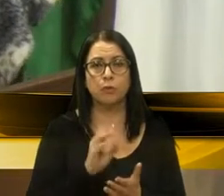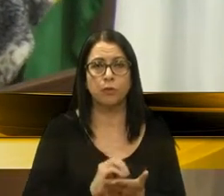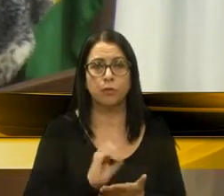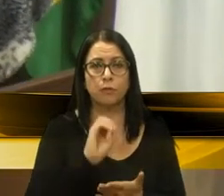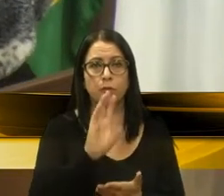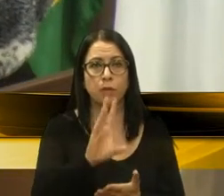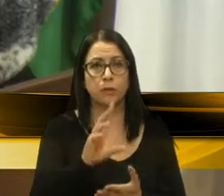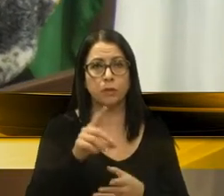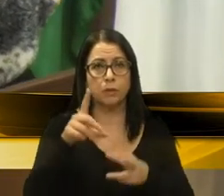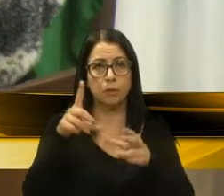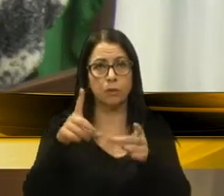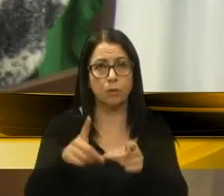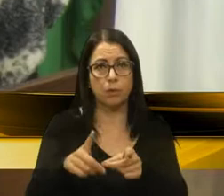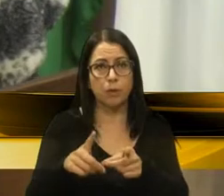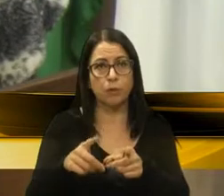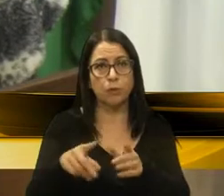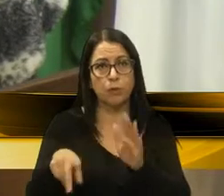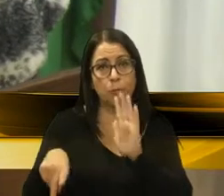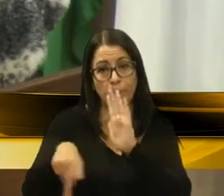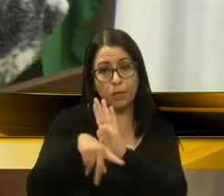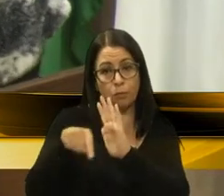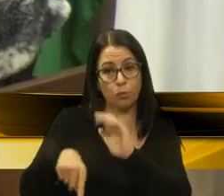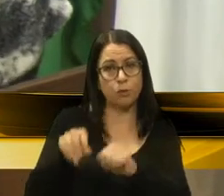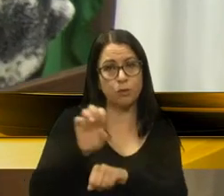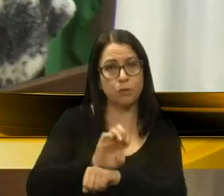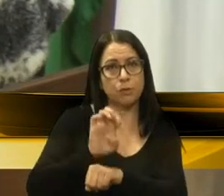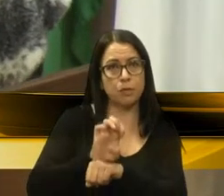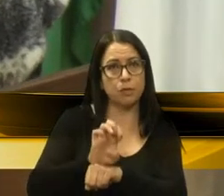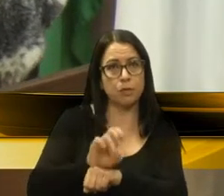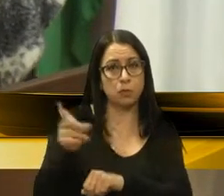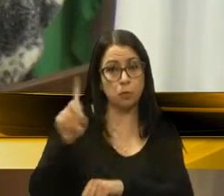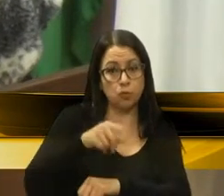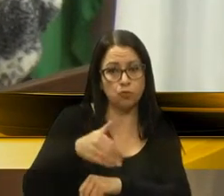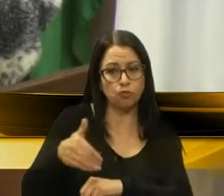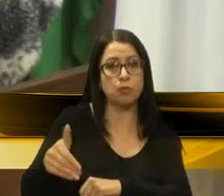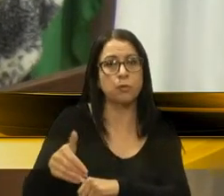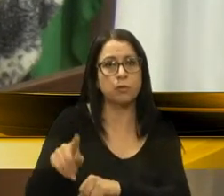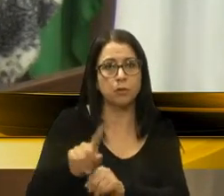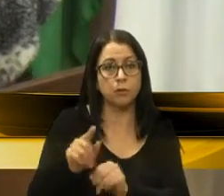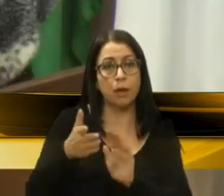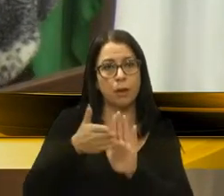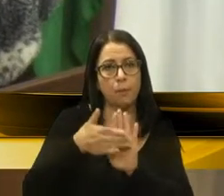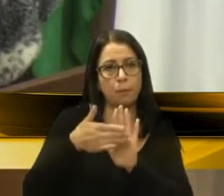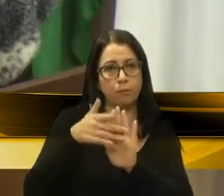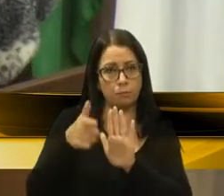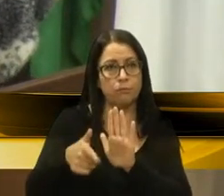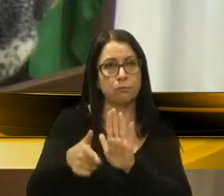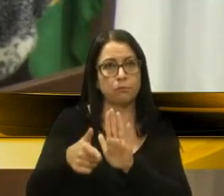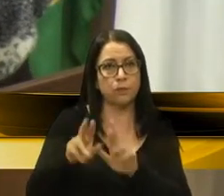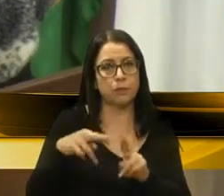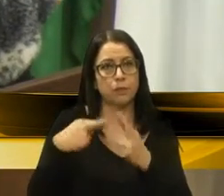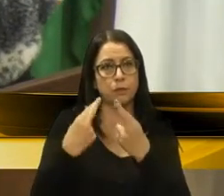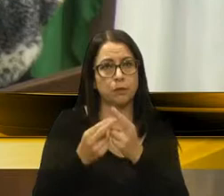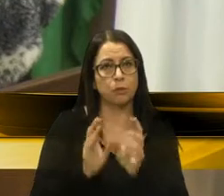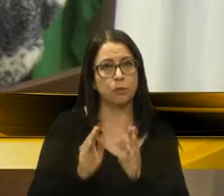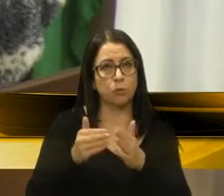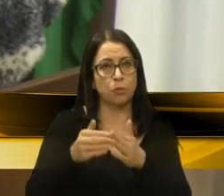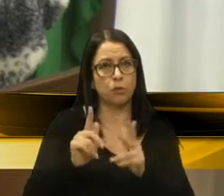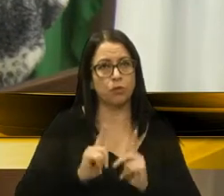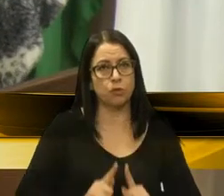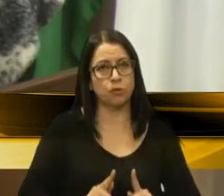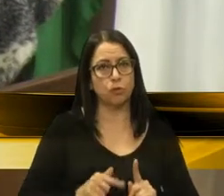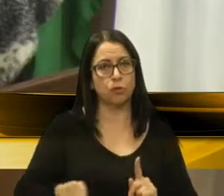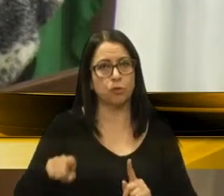encaminhada ao Departamento de Patrimônio do Estado, e está para, nesses dias, ser pauta da reunião do Comitê Gestor